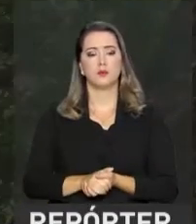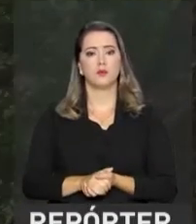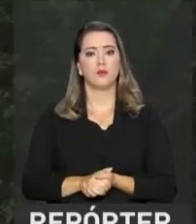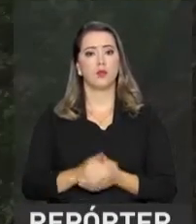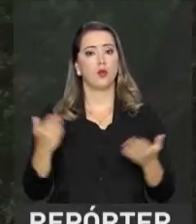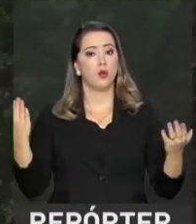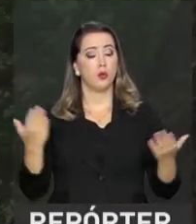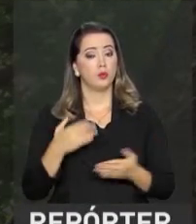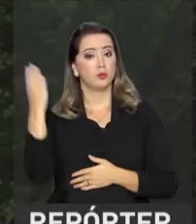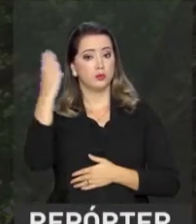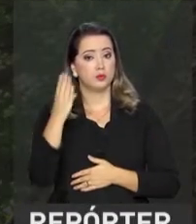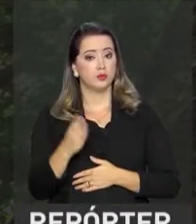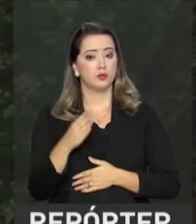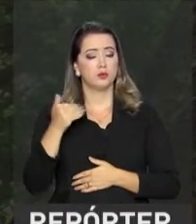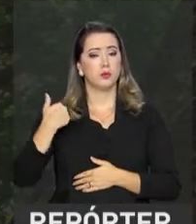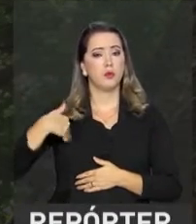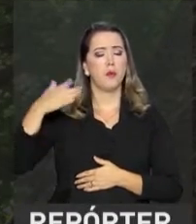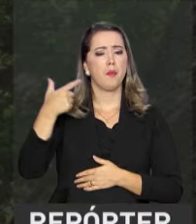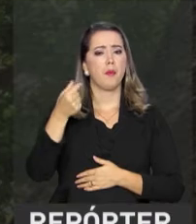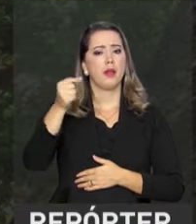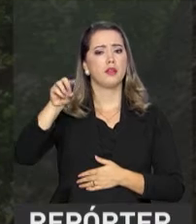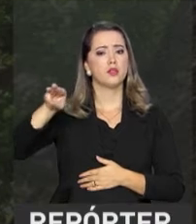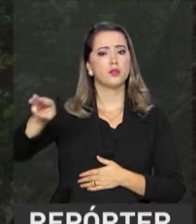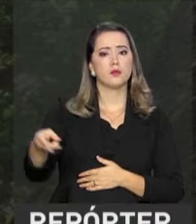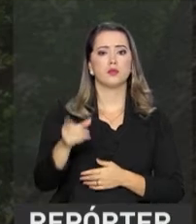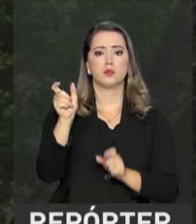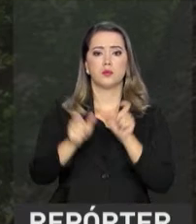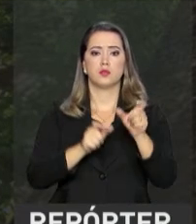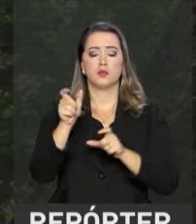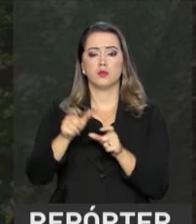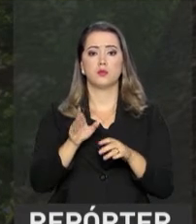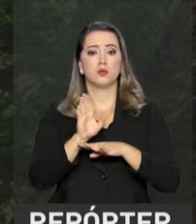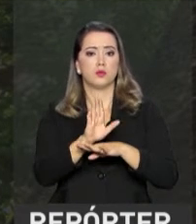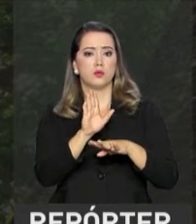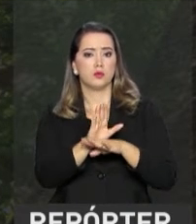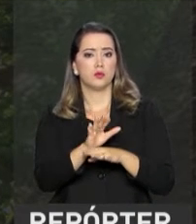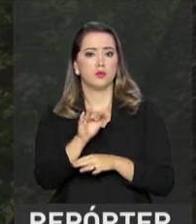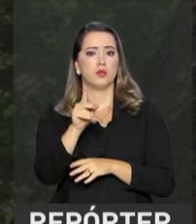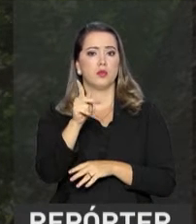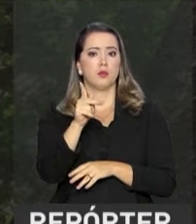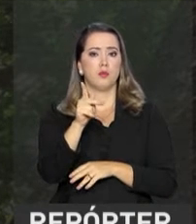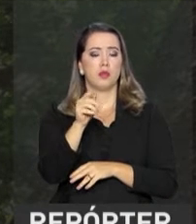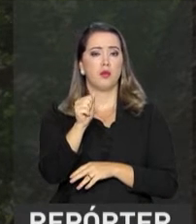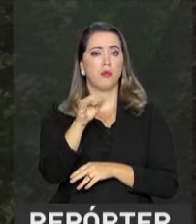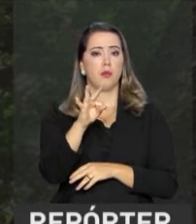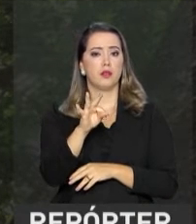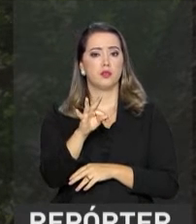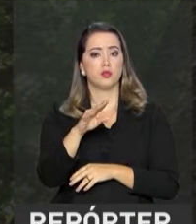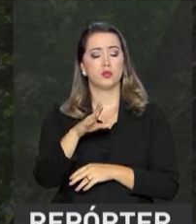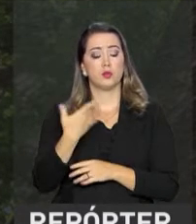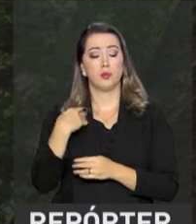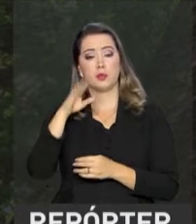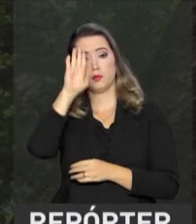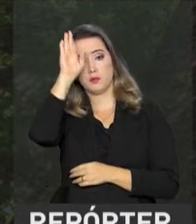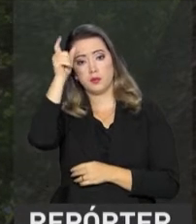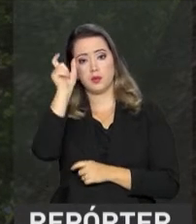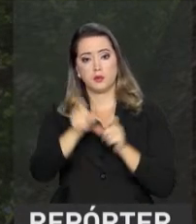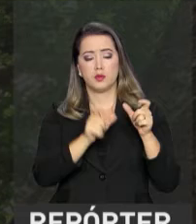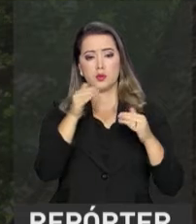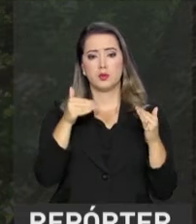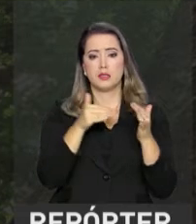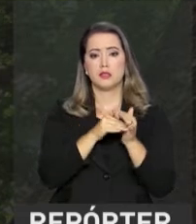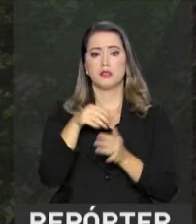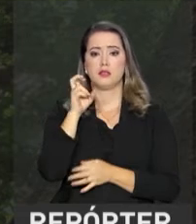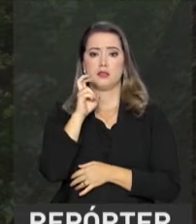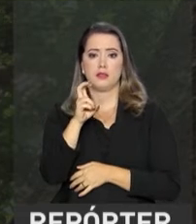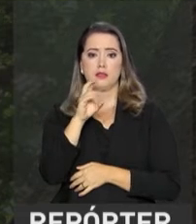que hoje no brasil mais de 20 milhões de empregados são beneficiados pelo programa em prioridade os trabalhadores que ganham até cinco